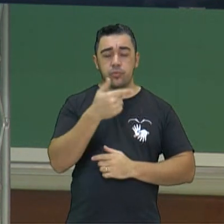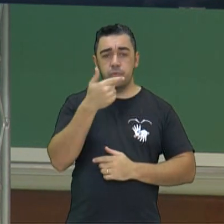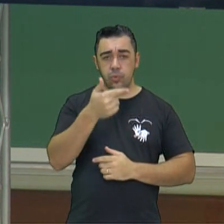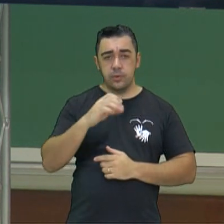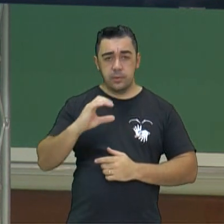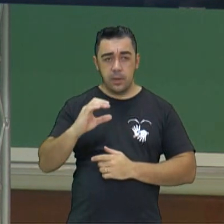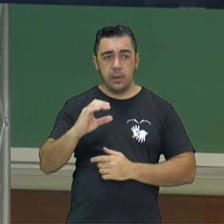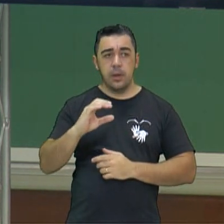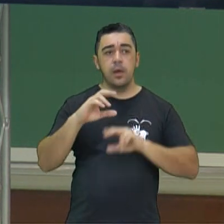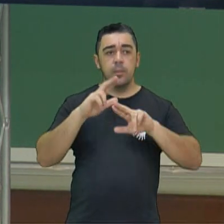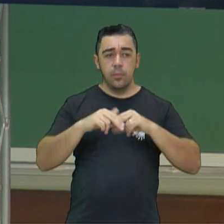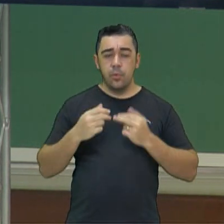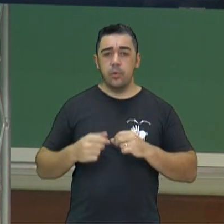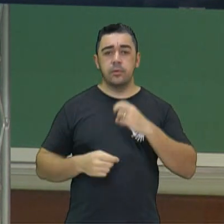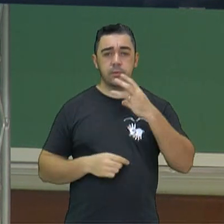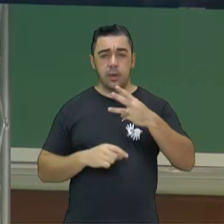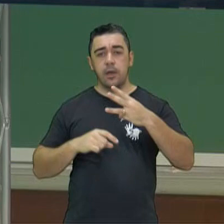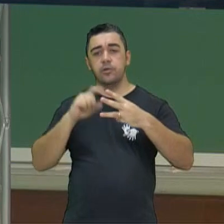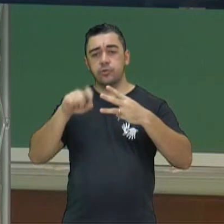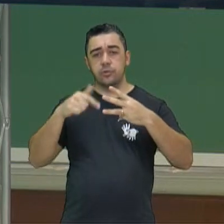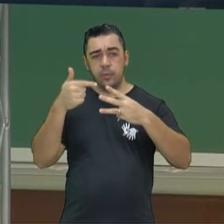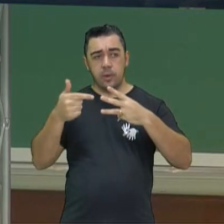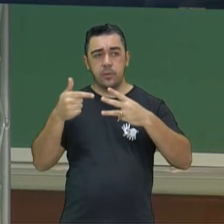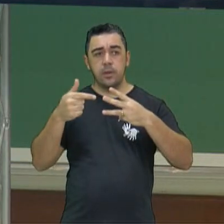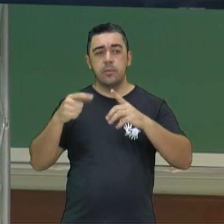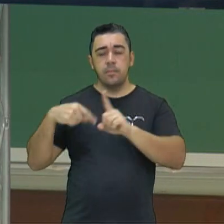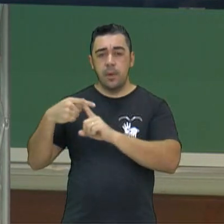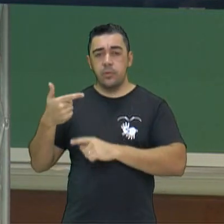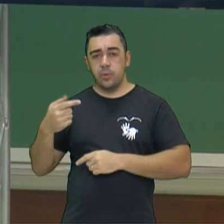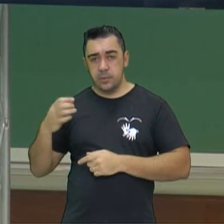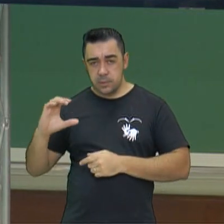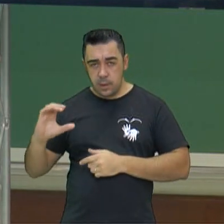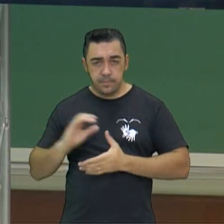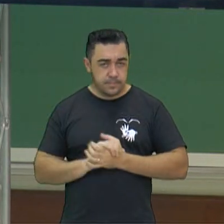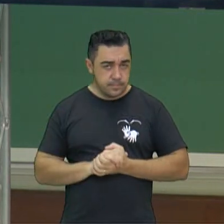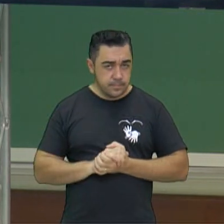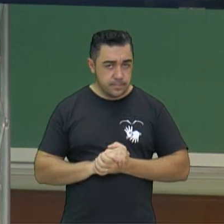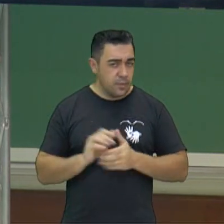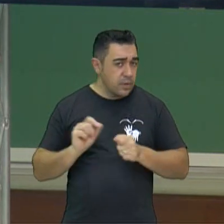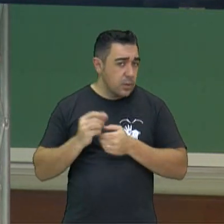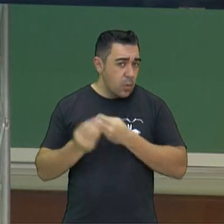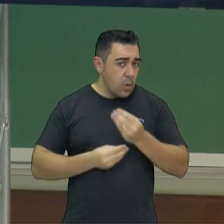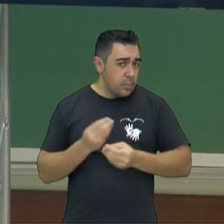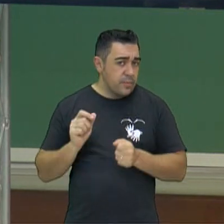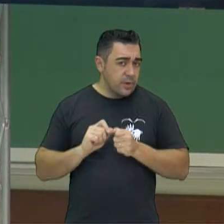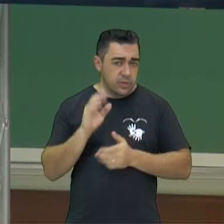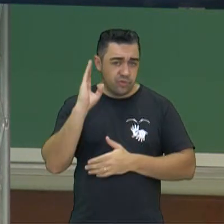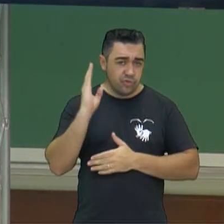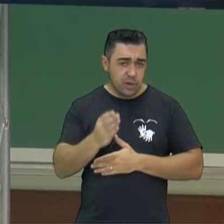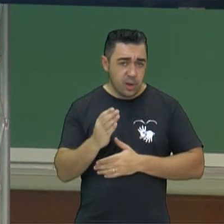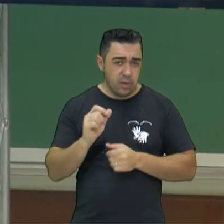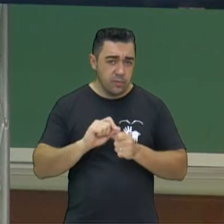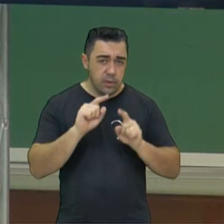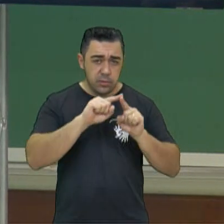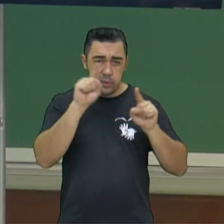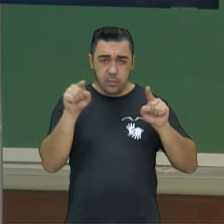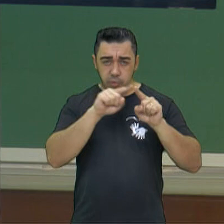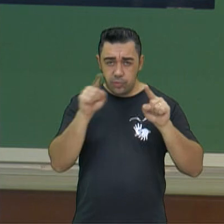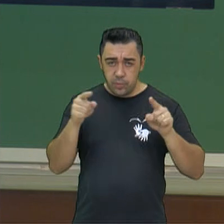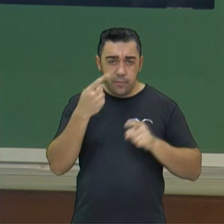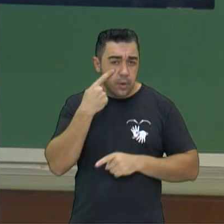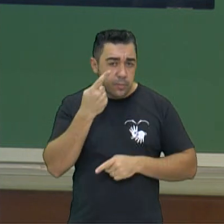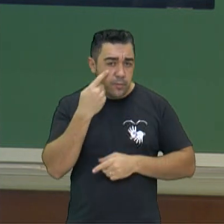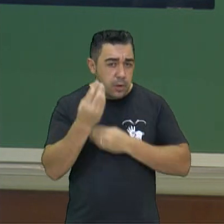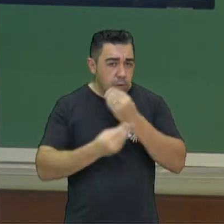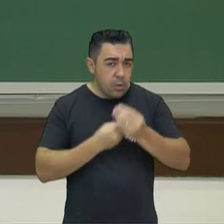por 3x ao quadrado mais 2c? Então, o que eu vou fazer aqui? Posso fazer propriedade distributiva. Vamos ver